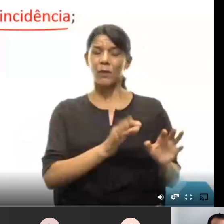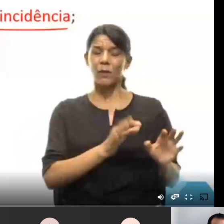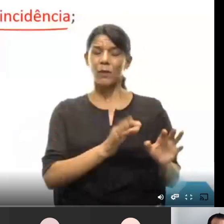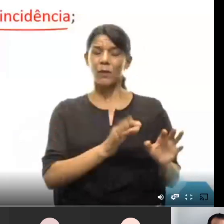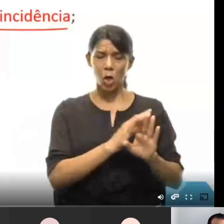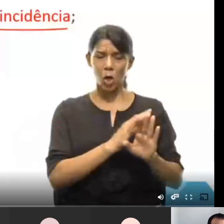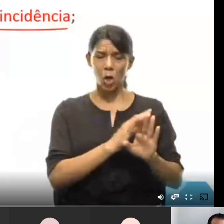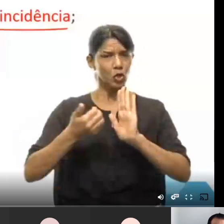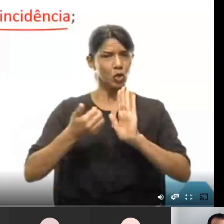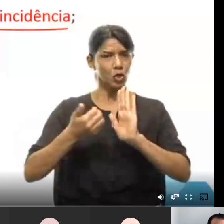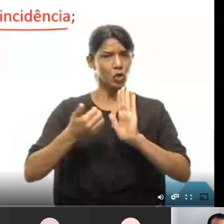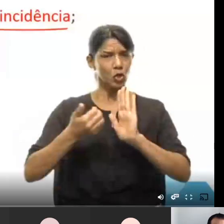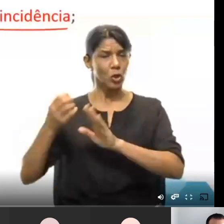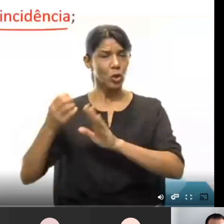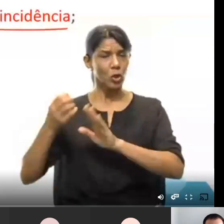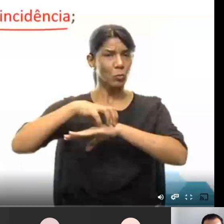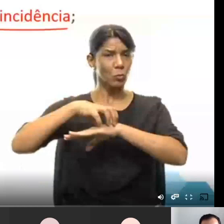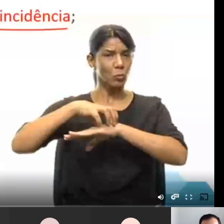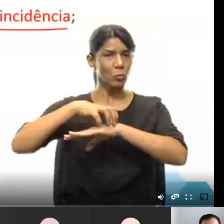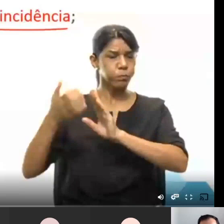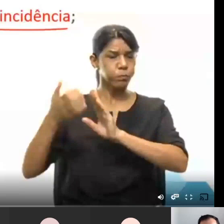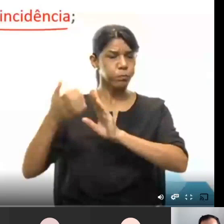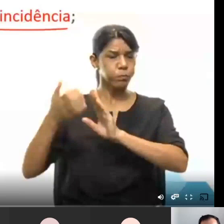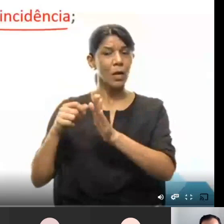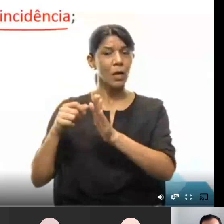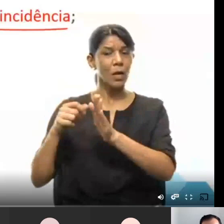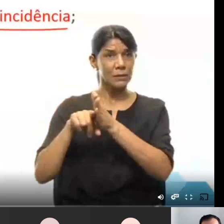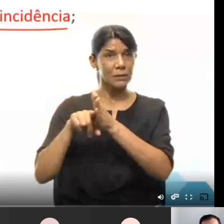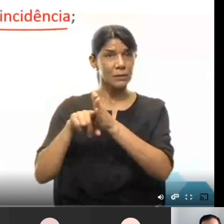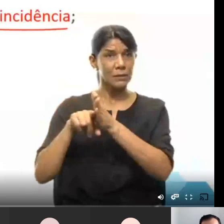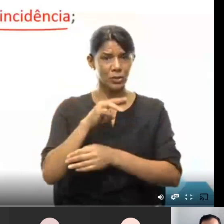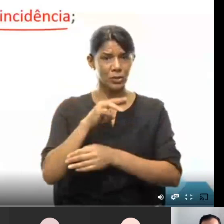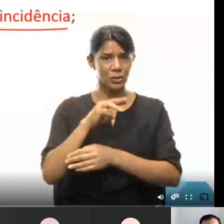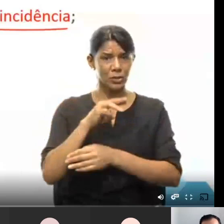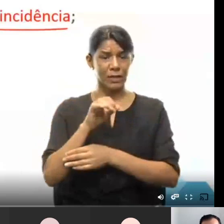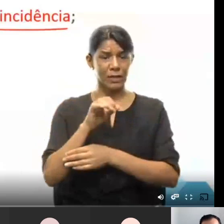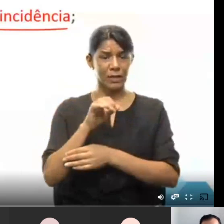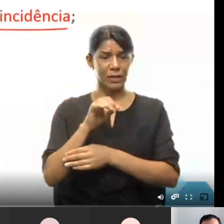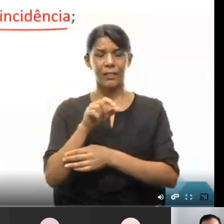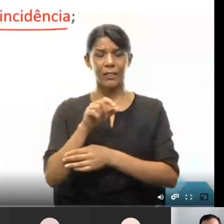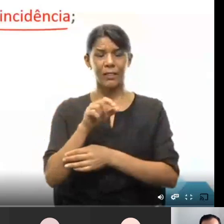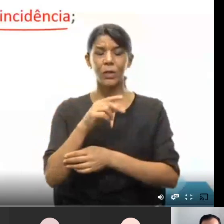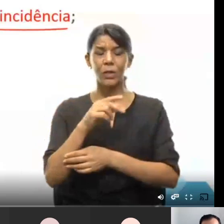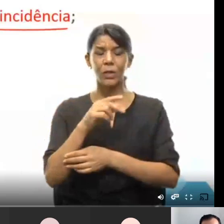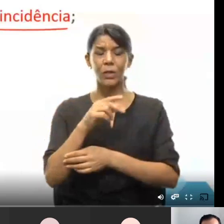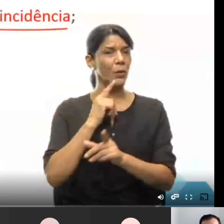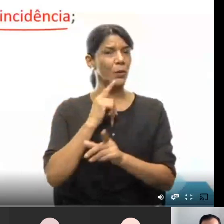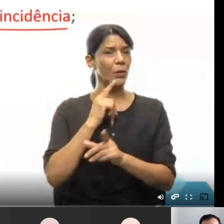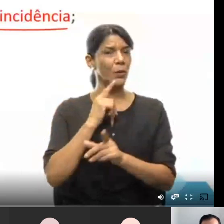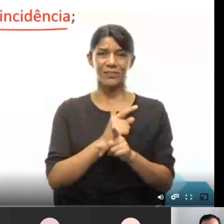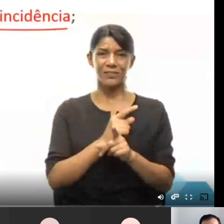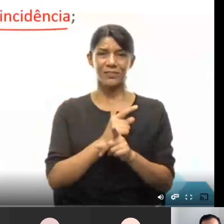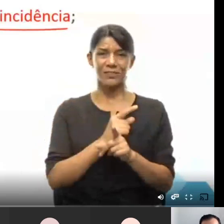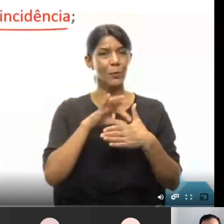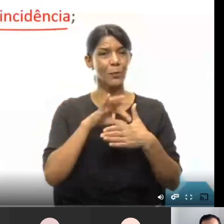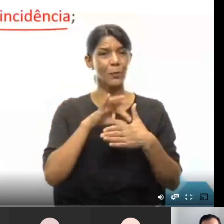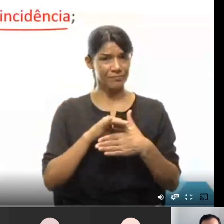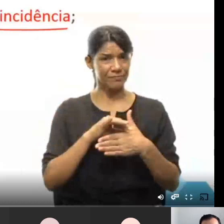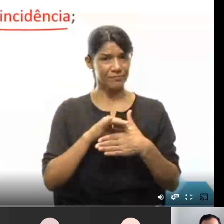completa daquela tumoração, a pesquisa de marcador não irá detectar essas proteínas. Já